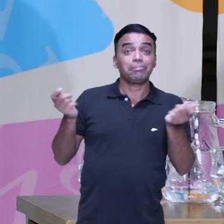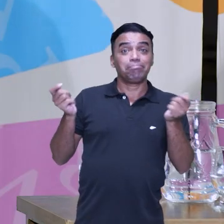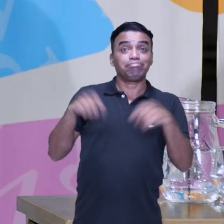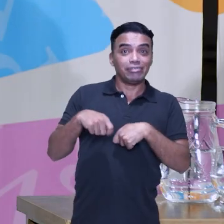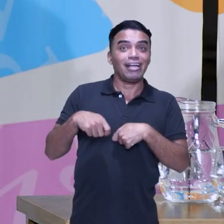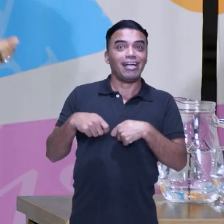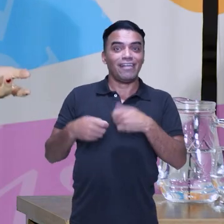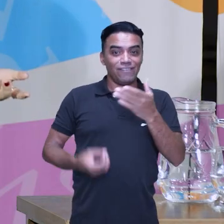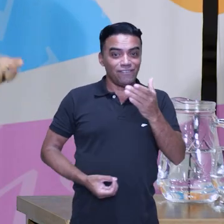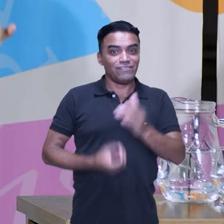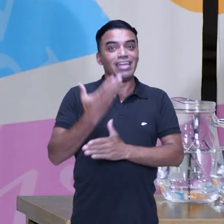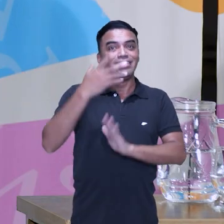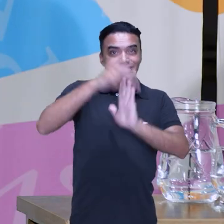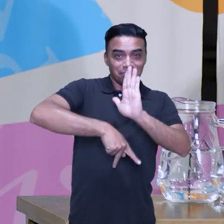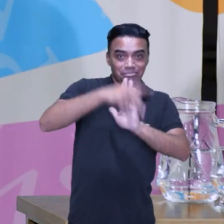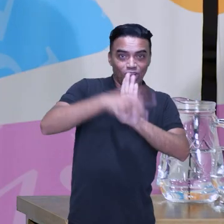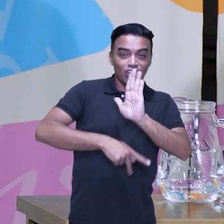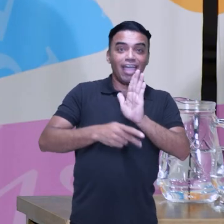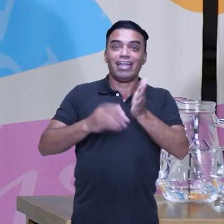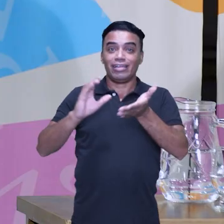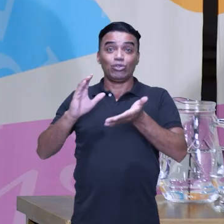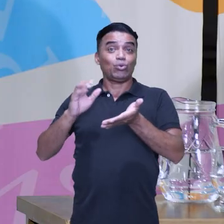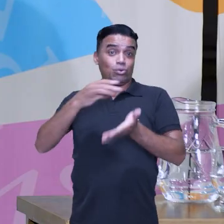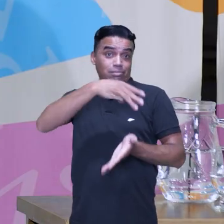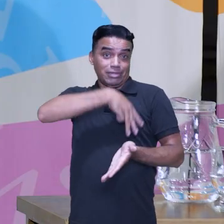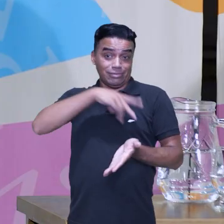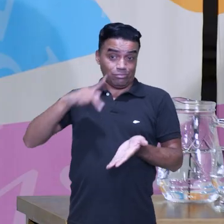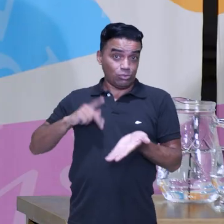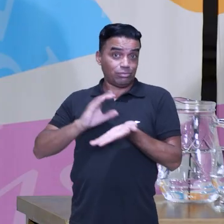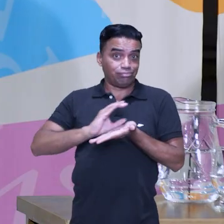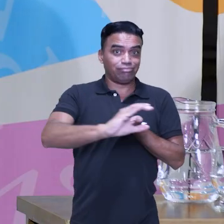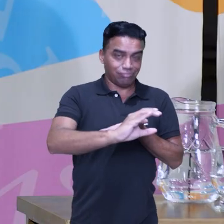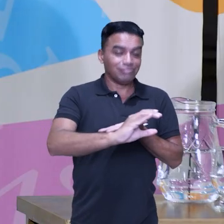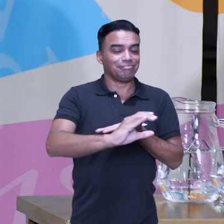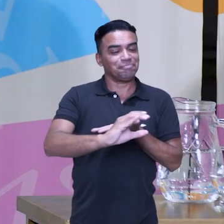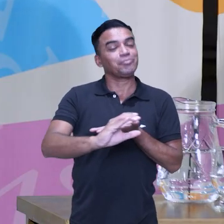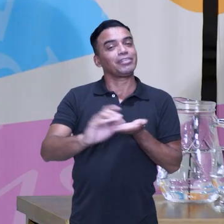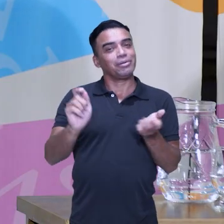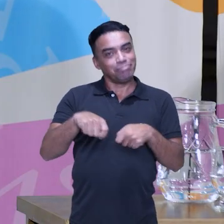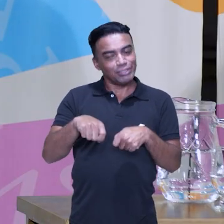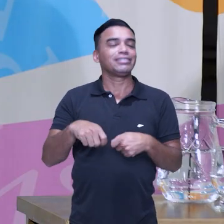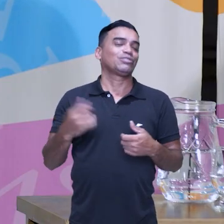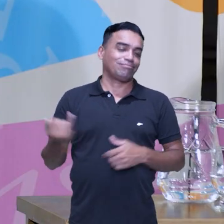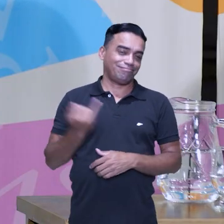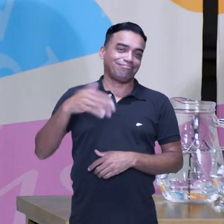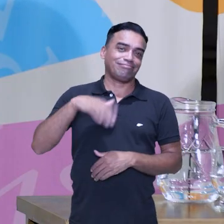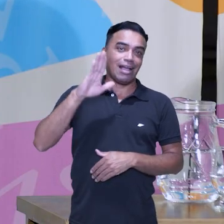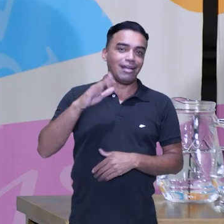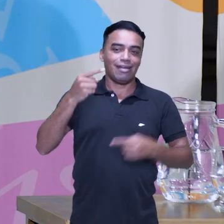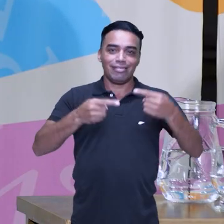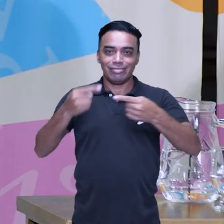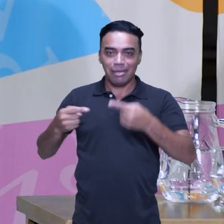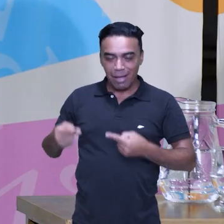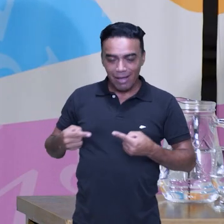ser feito esses projetos e possam ser contemplados pelo Ministério Público. Por isso que é tão importante que tenha esse